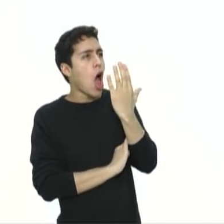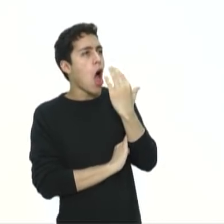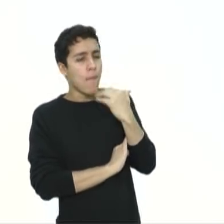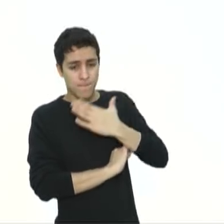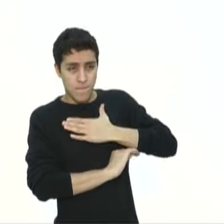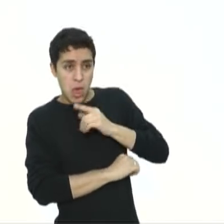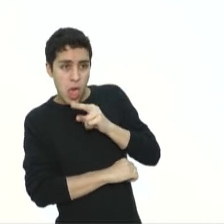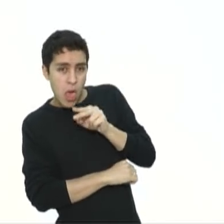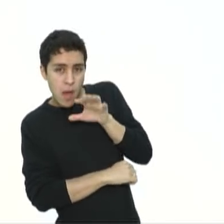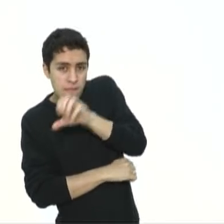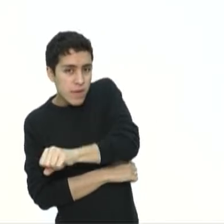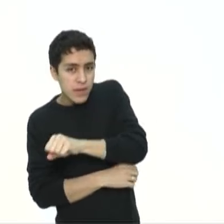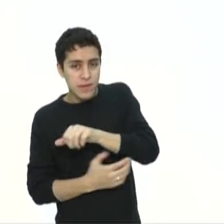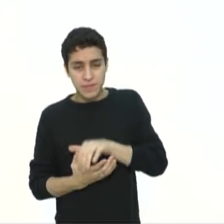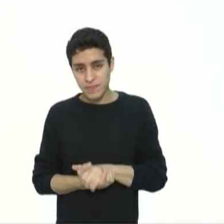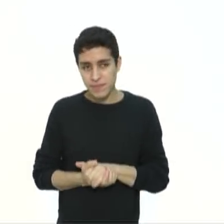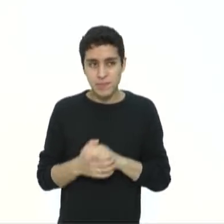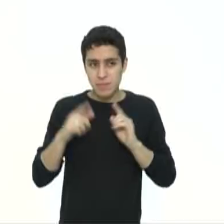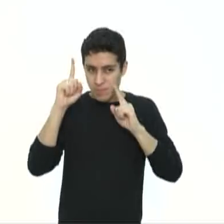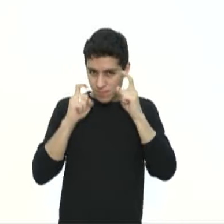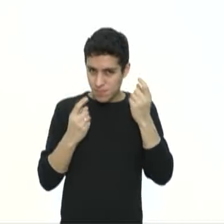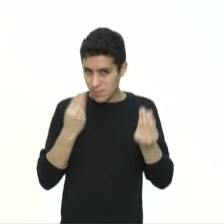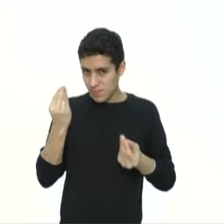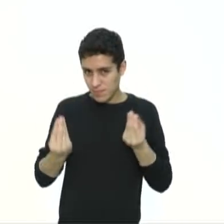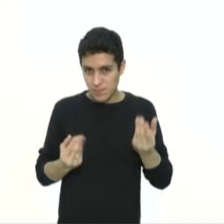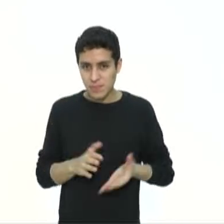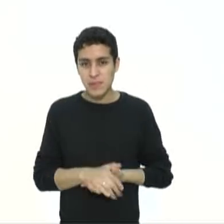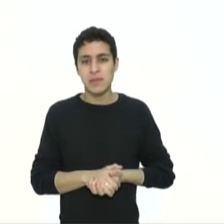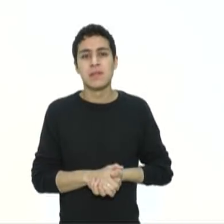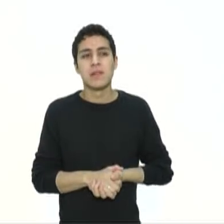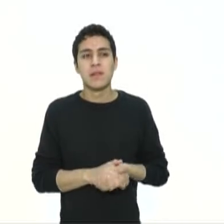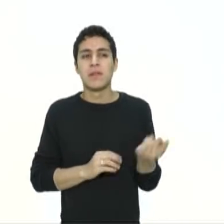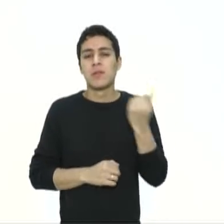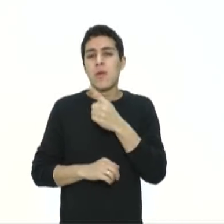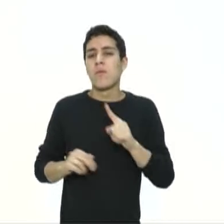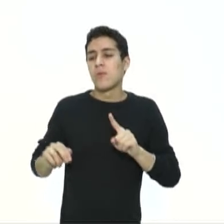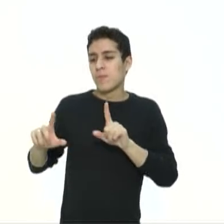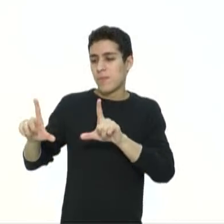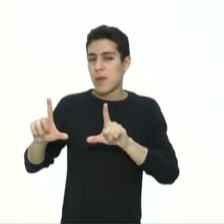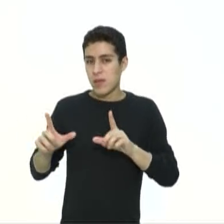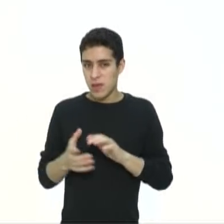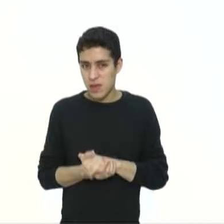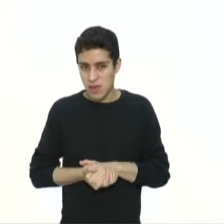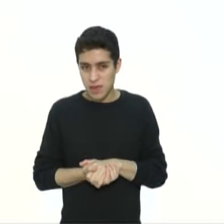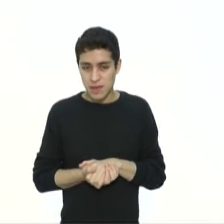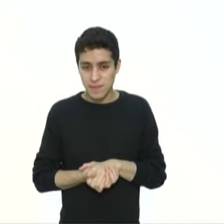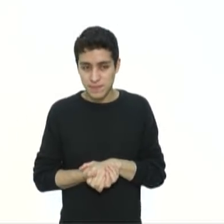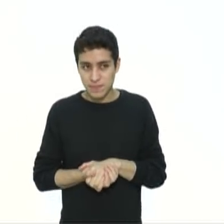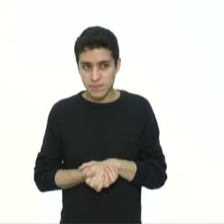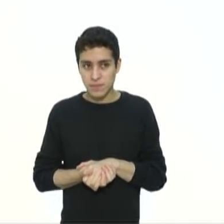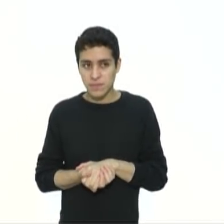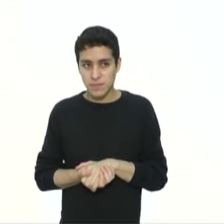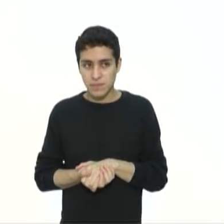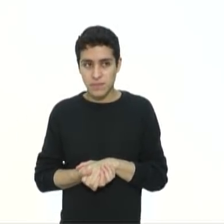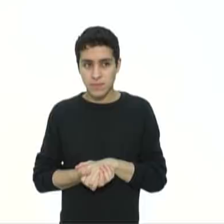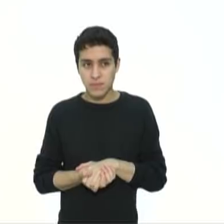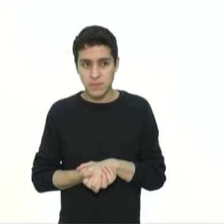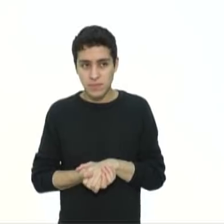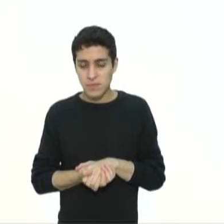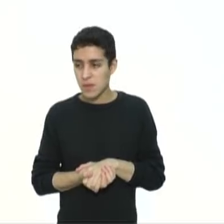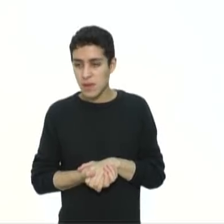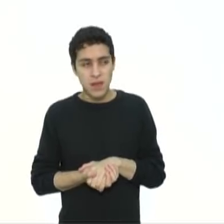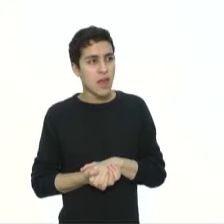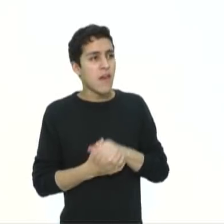expressões faciais dos personagens. E no último quadrinho a gente tem: você é o gato que comeu meus